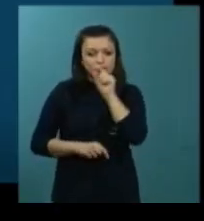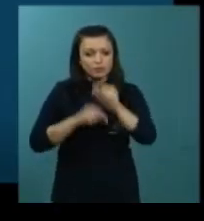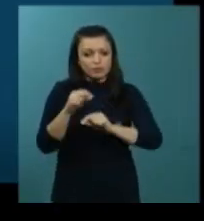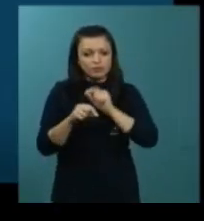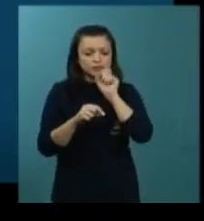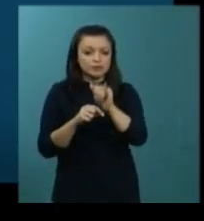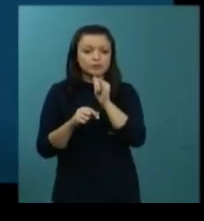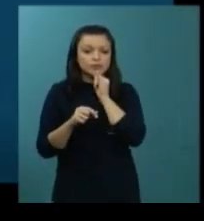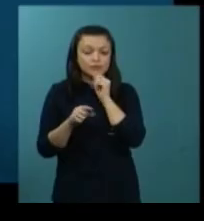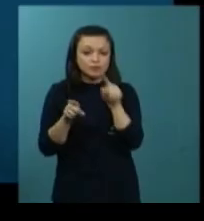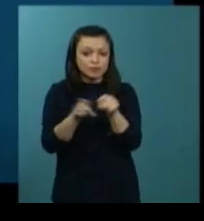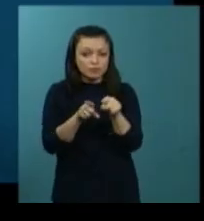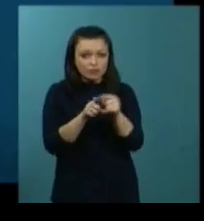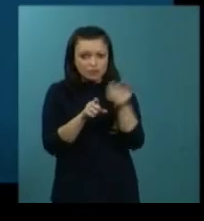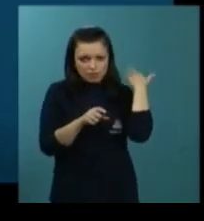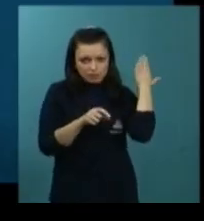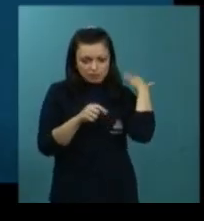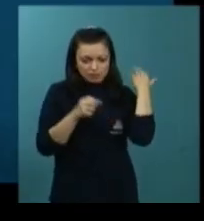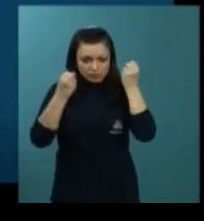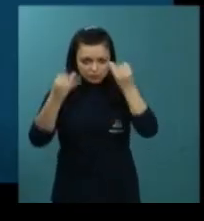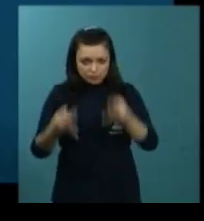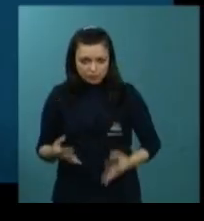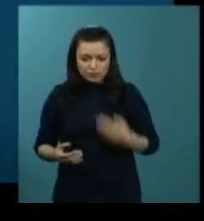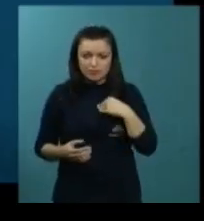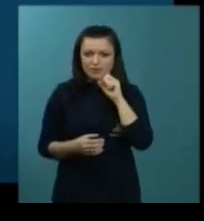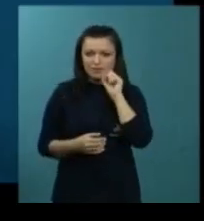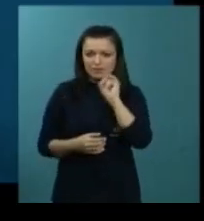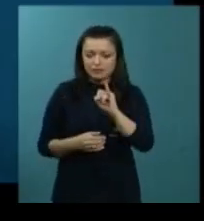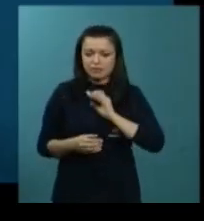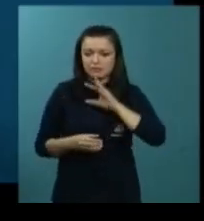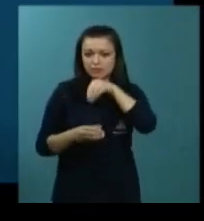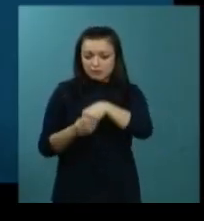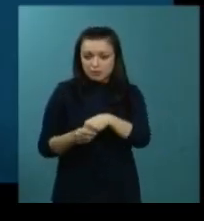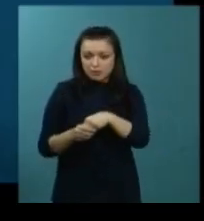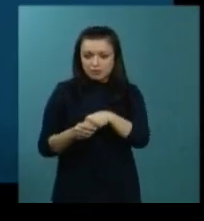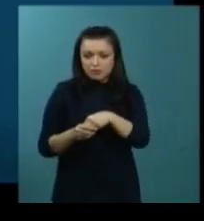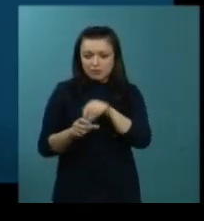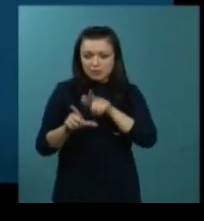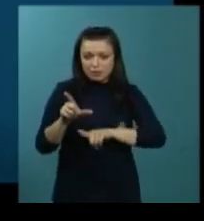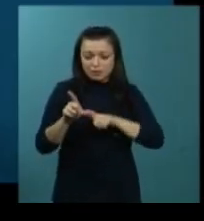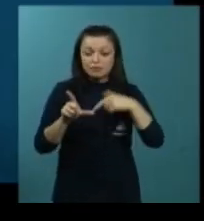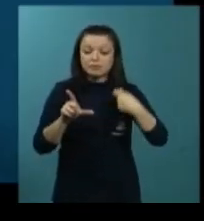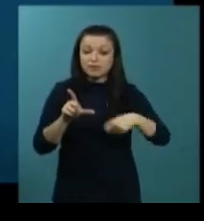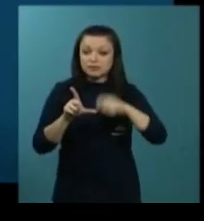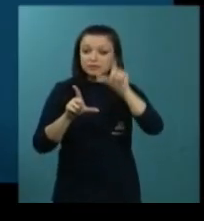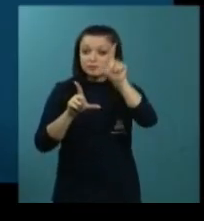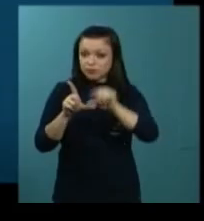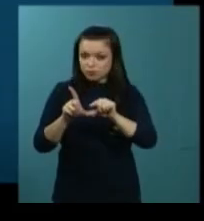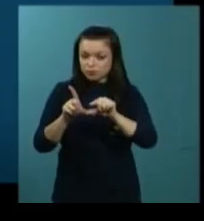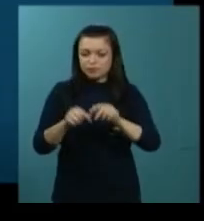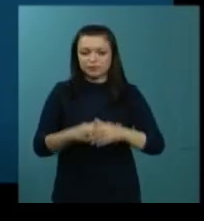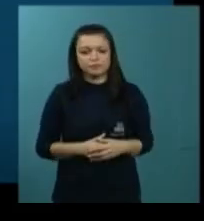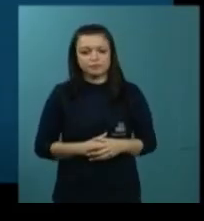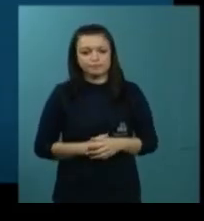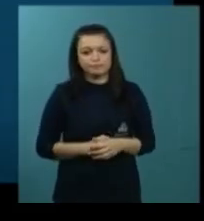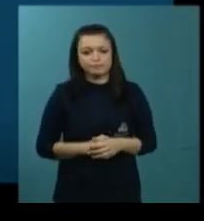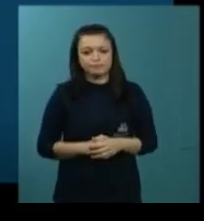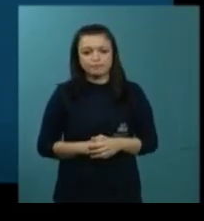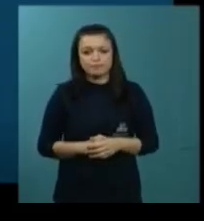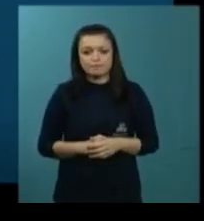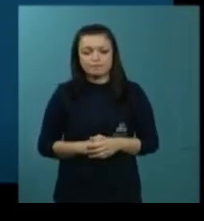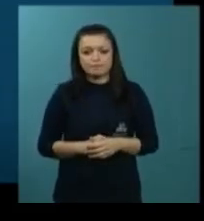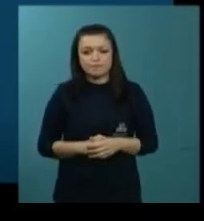dito anteriormente, se os elementos de um conjunto forem letras, elas serão minúsculas.